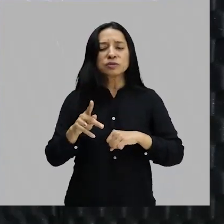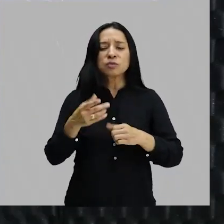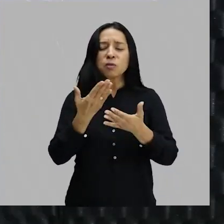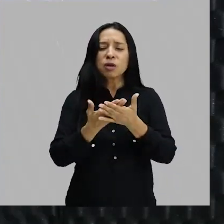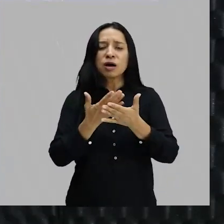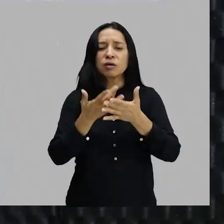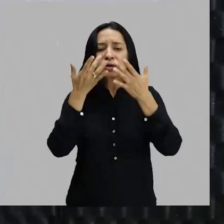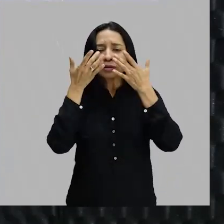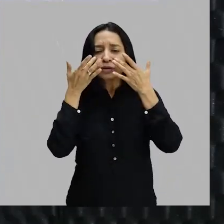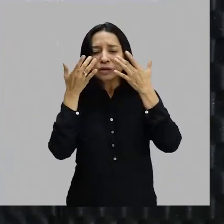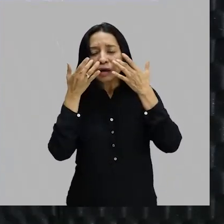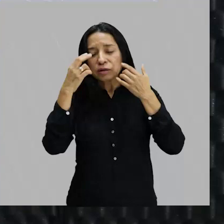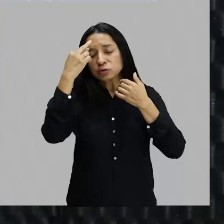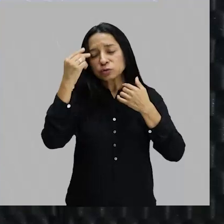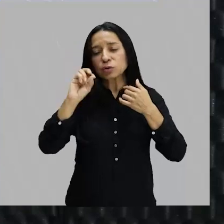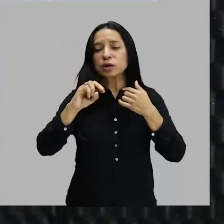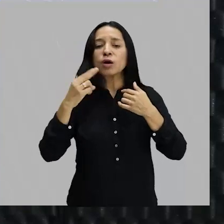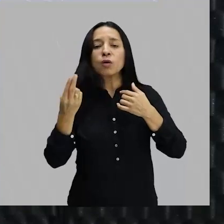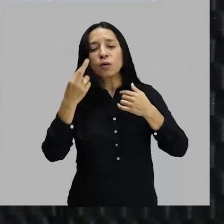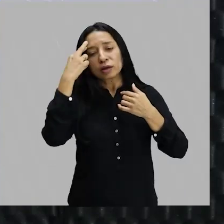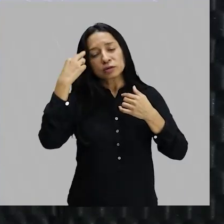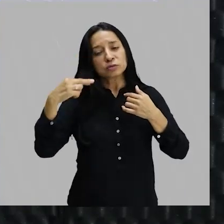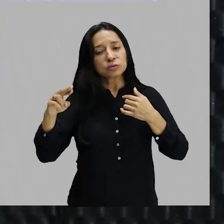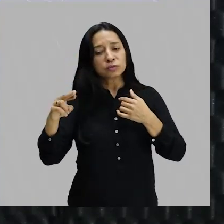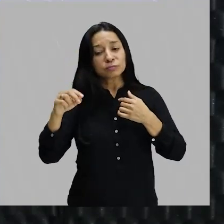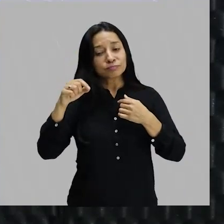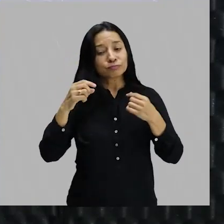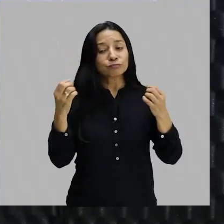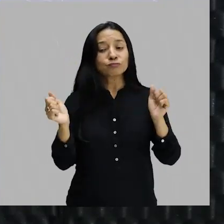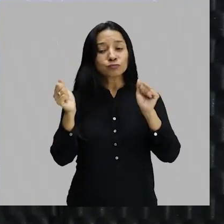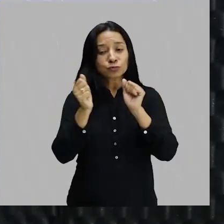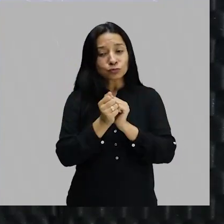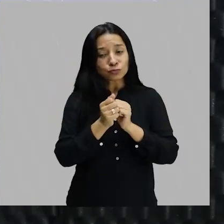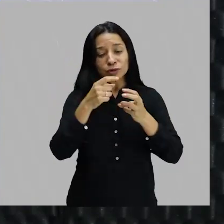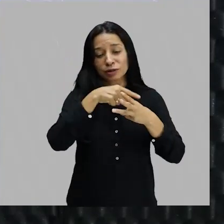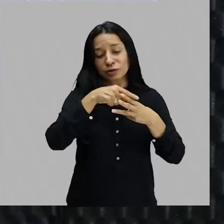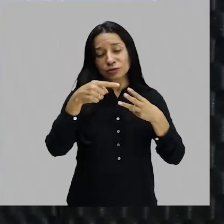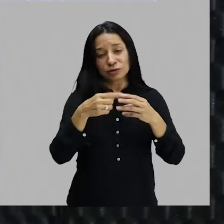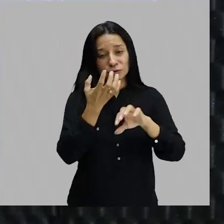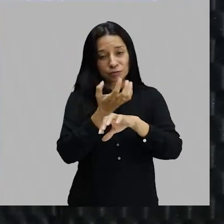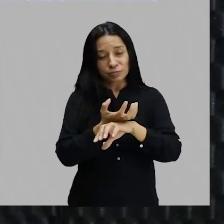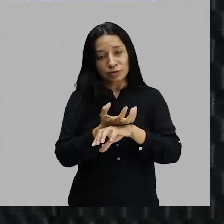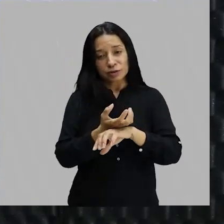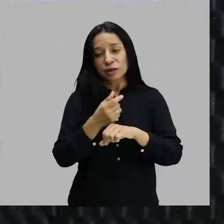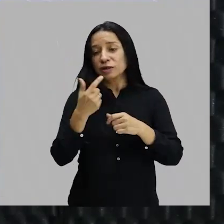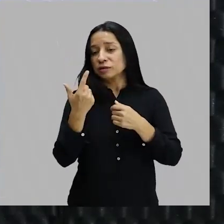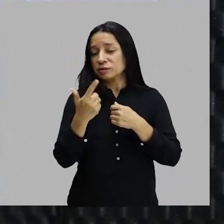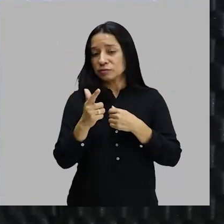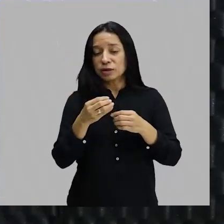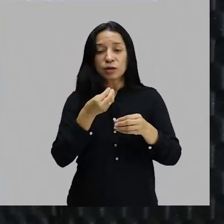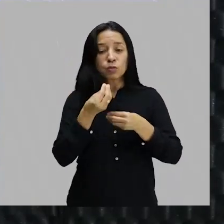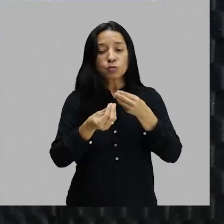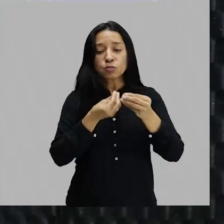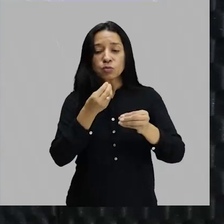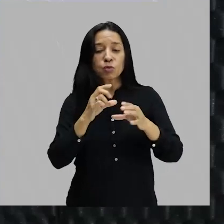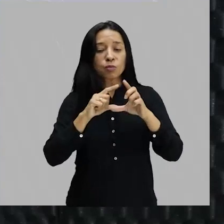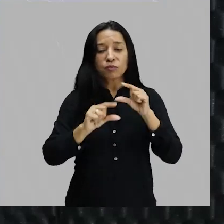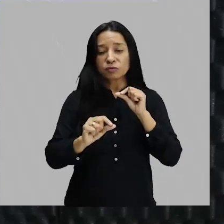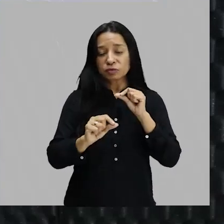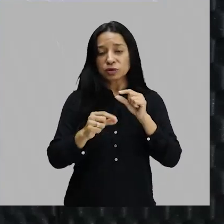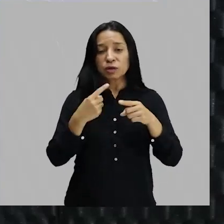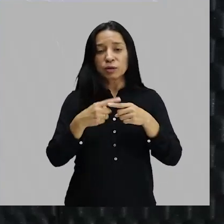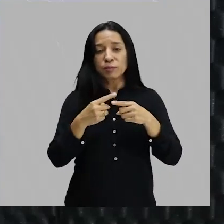de religião? As três juntas. Aqui não tem como você fugir disso. Por quê? Porque a história conta, a